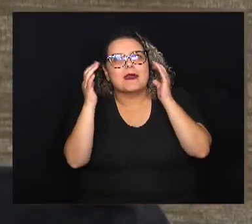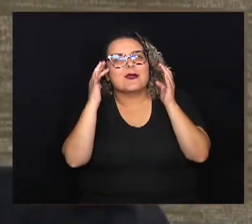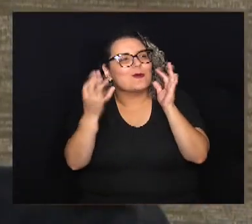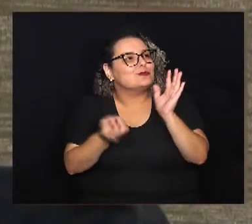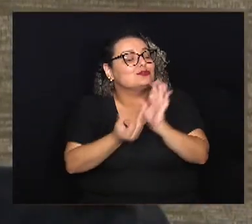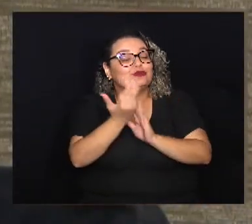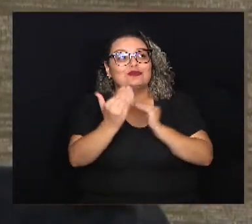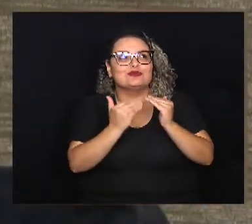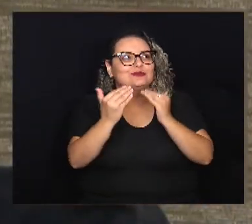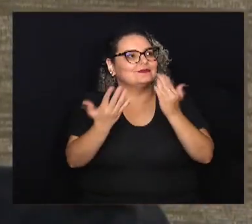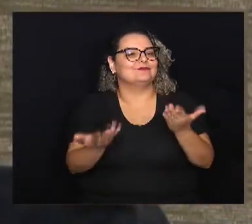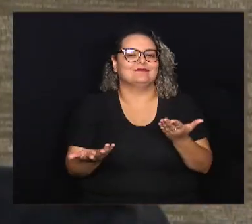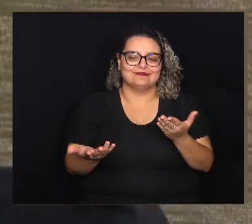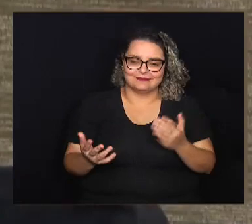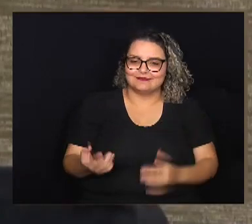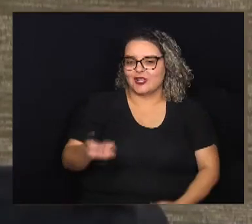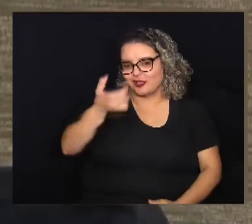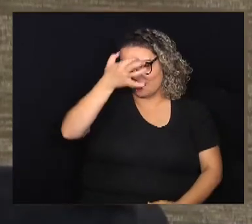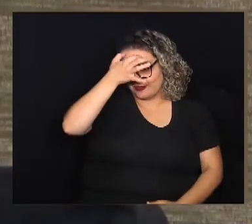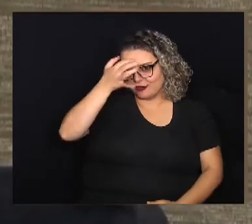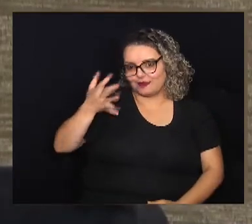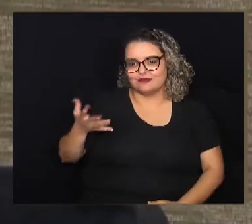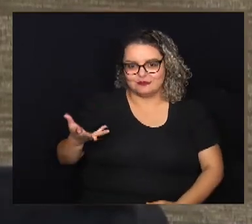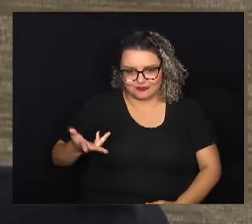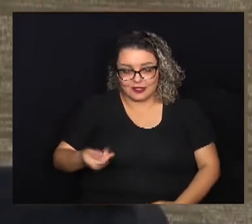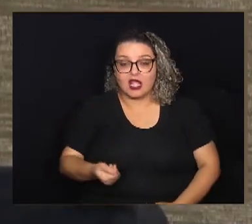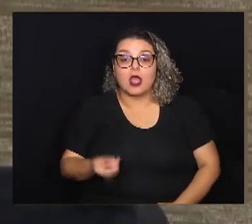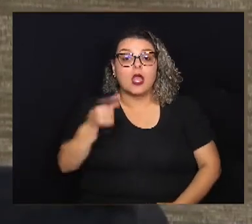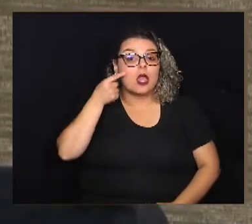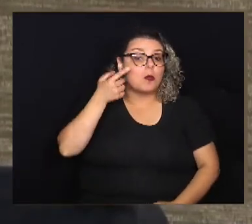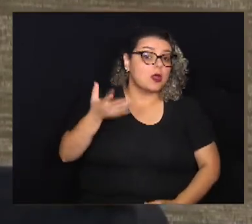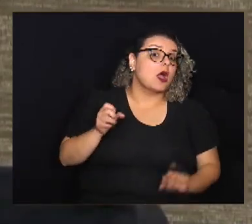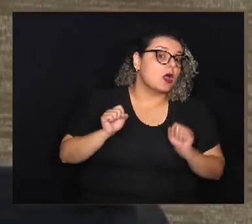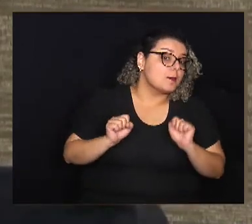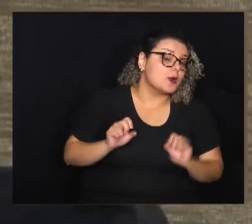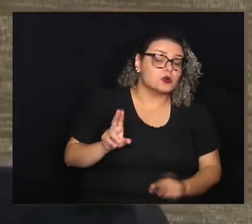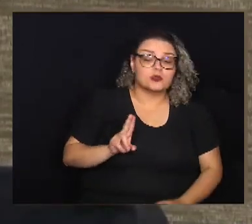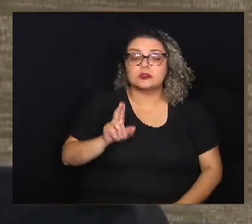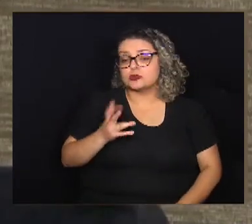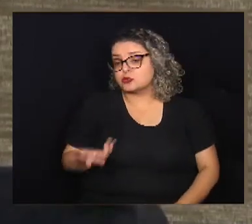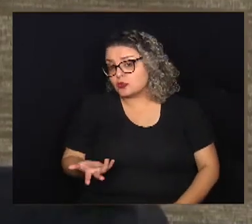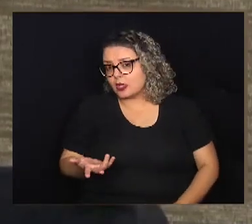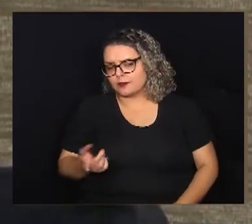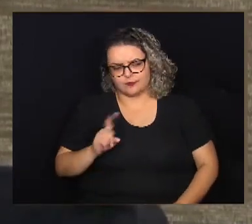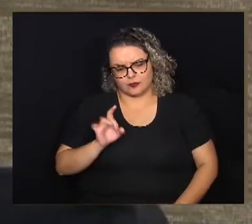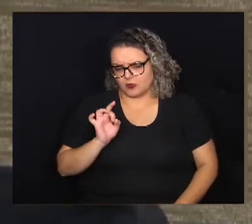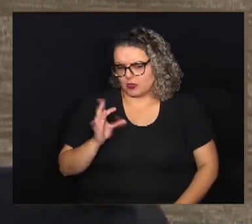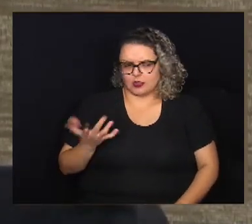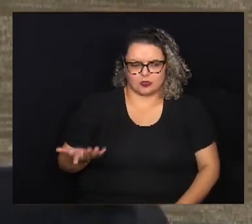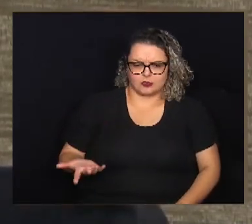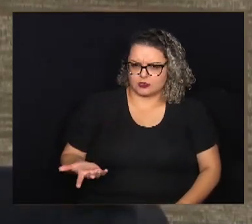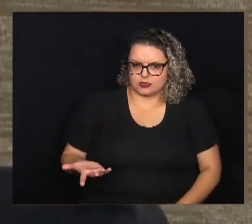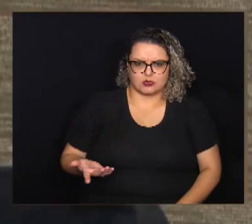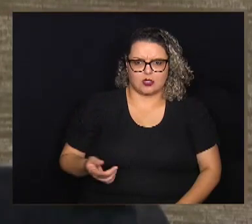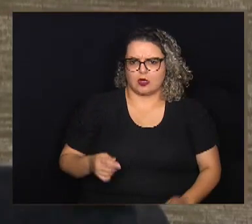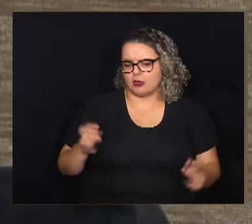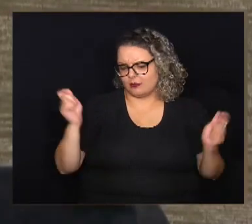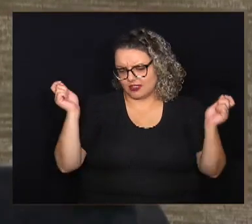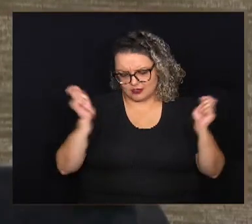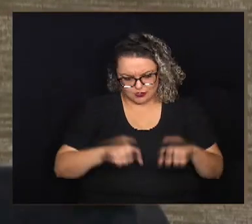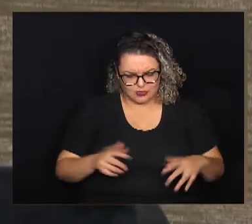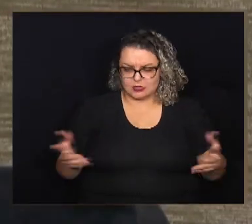desenvolveu todo o seu talento e pensar que isso pode ser utilizado não só assim potencializar